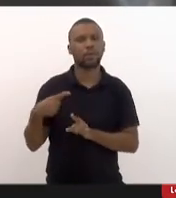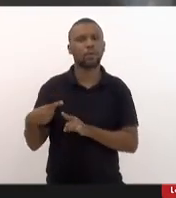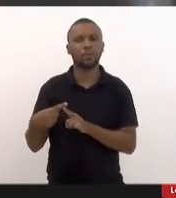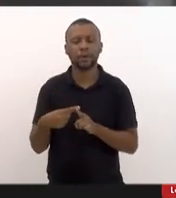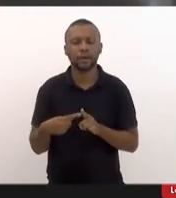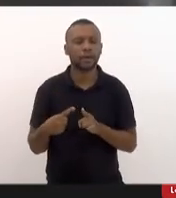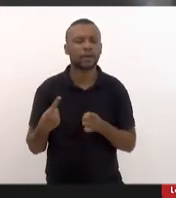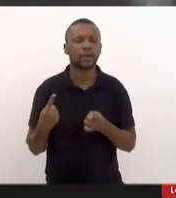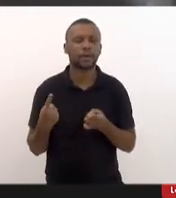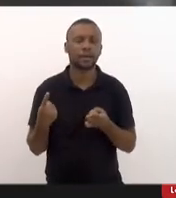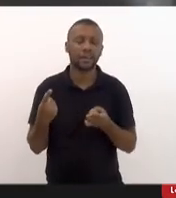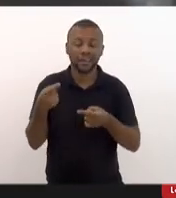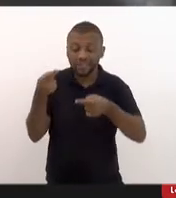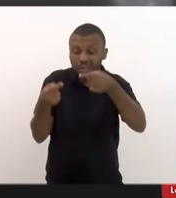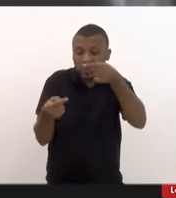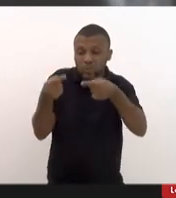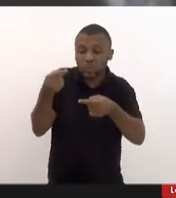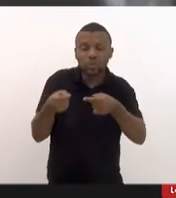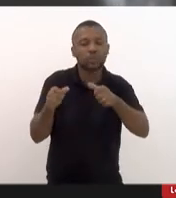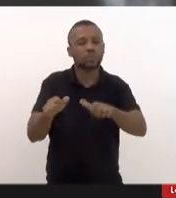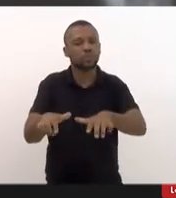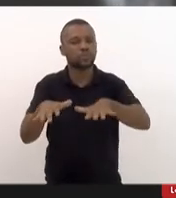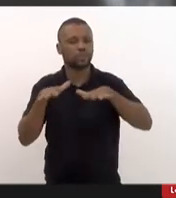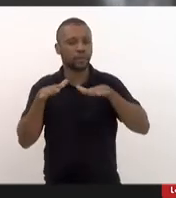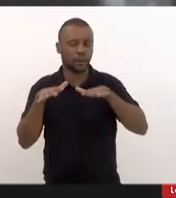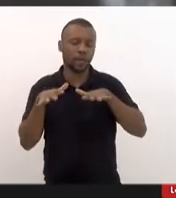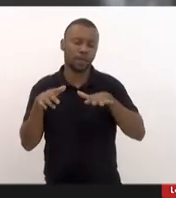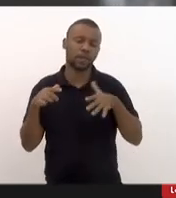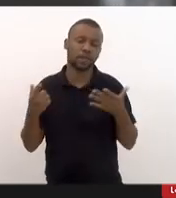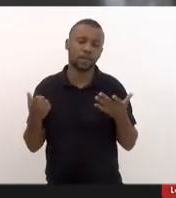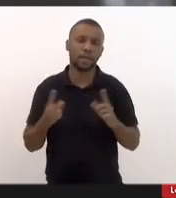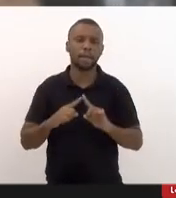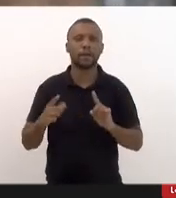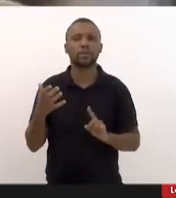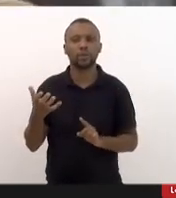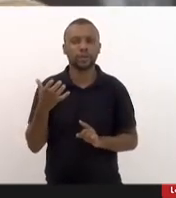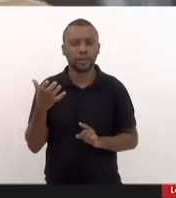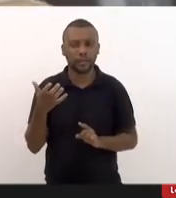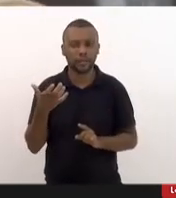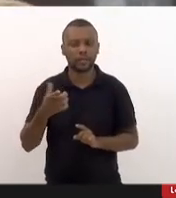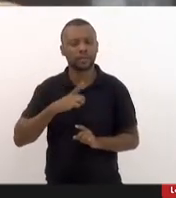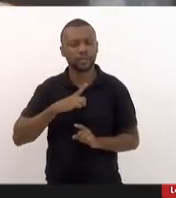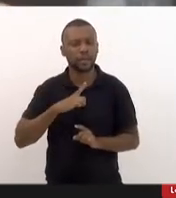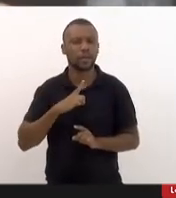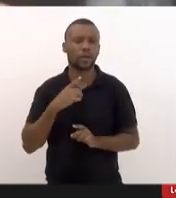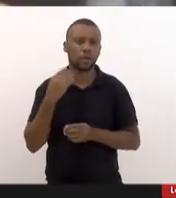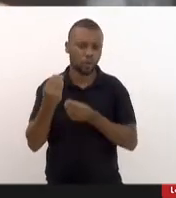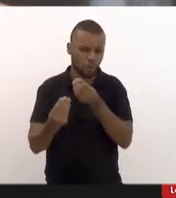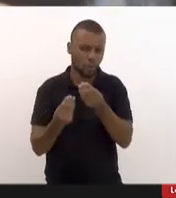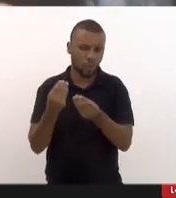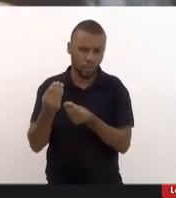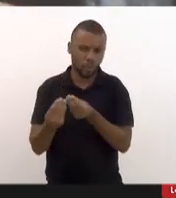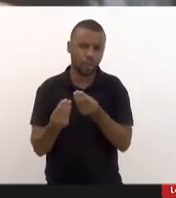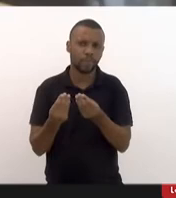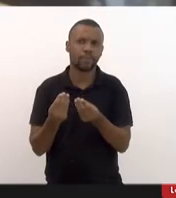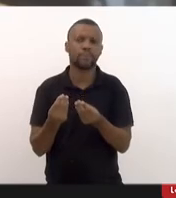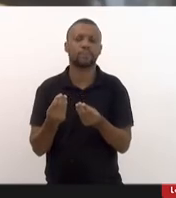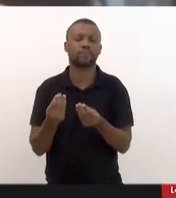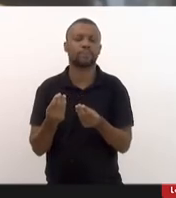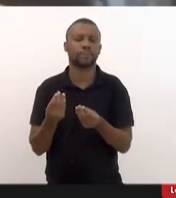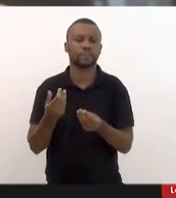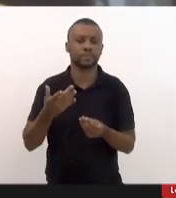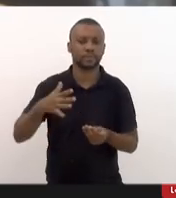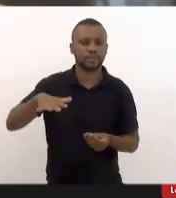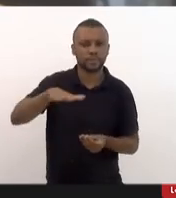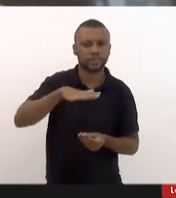repetir novamente as determinadas questões. Eu queria, tem algumas dúvidas que eu queria esclarecer essas